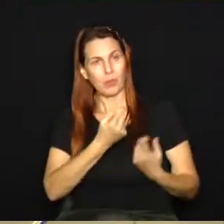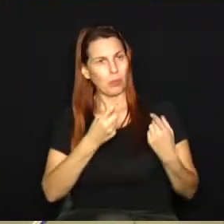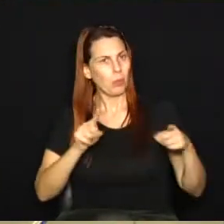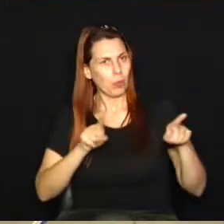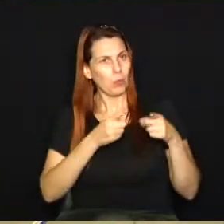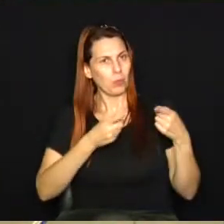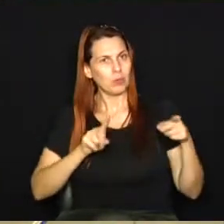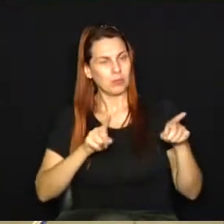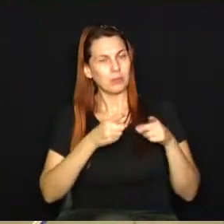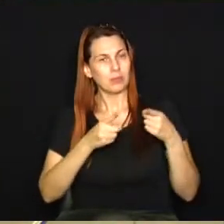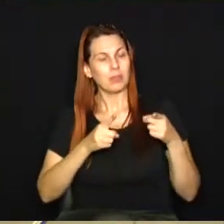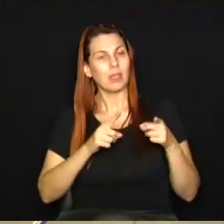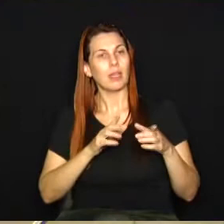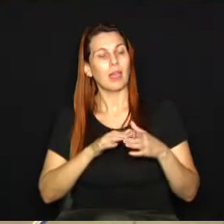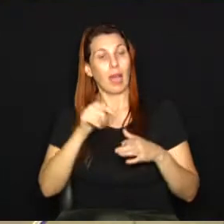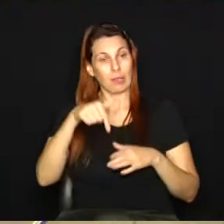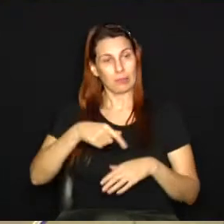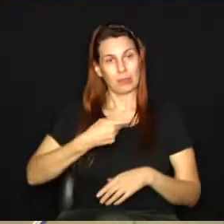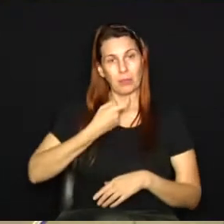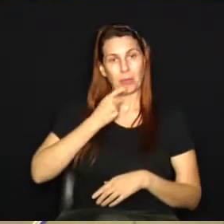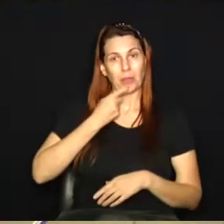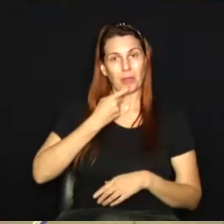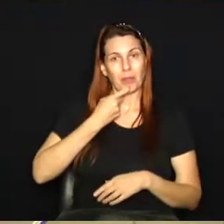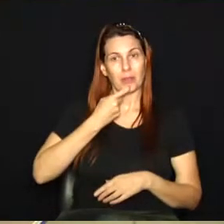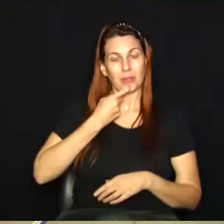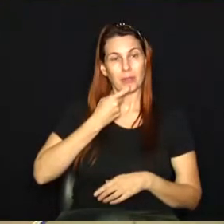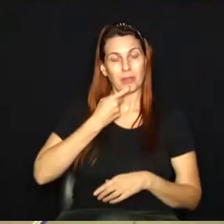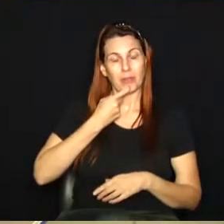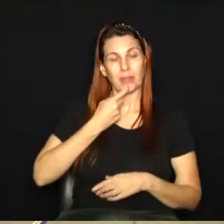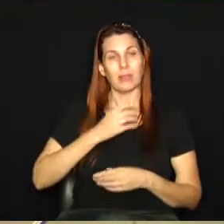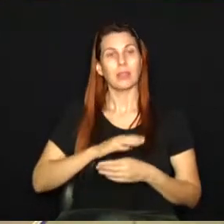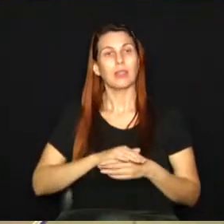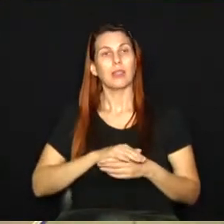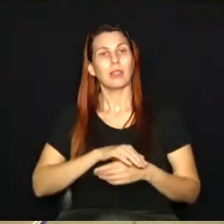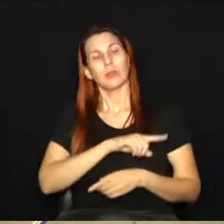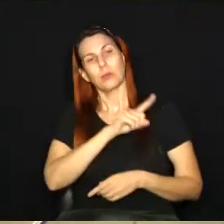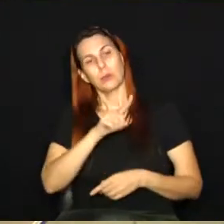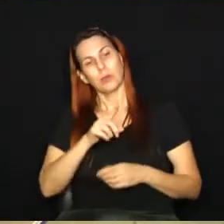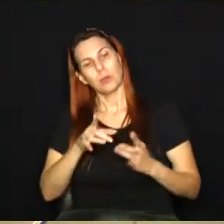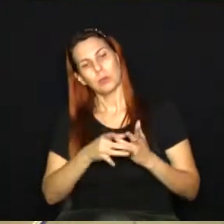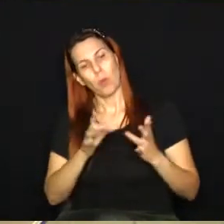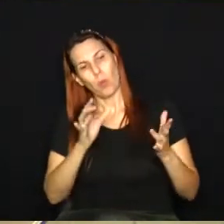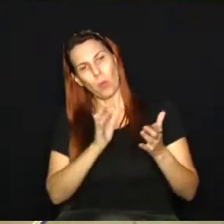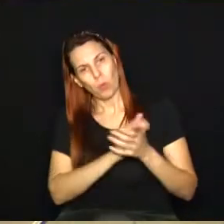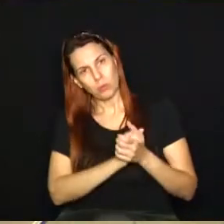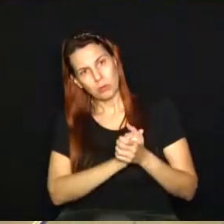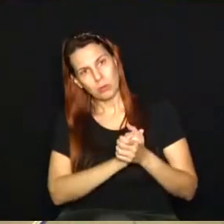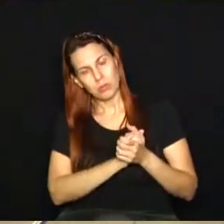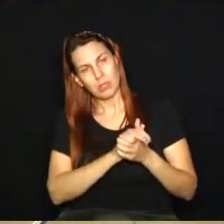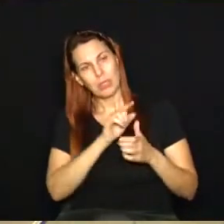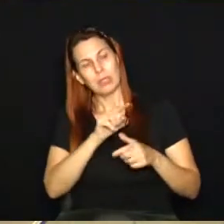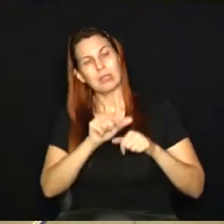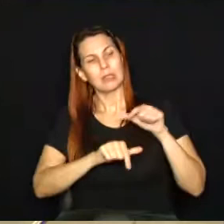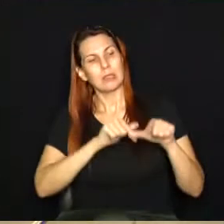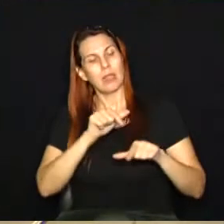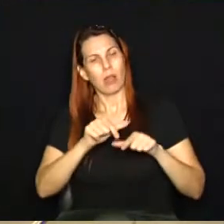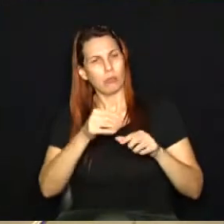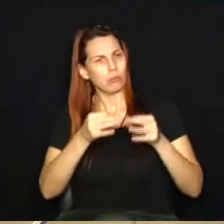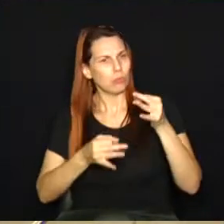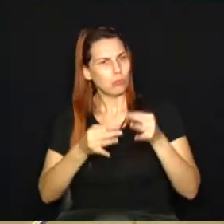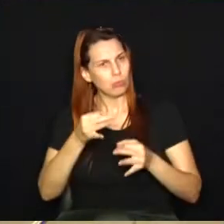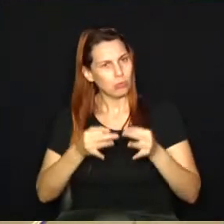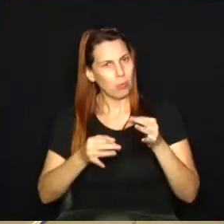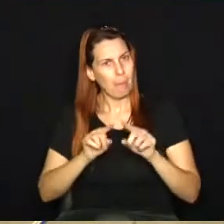na Sinfônica, aqui de Campinas, e o Celso, esposo da Silvia, é da área jurídica, mas